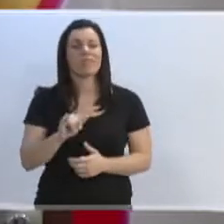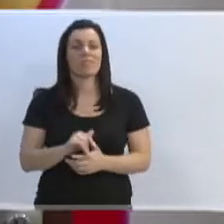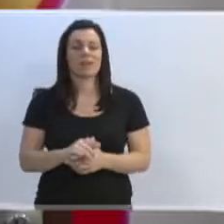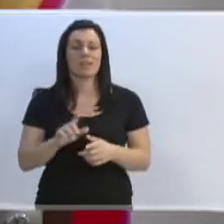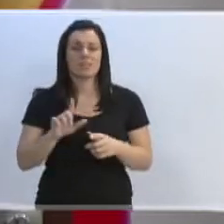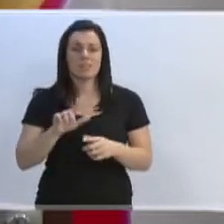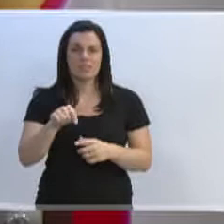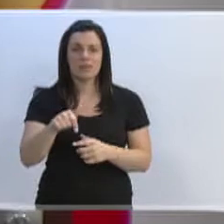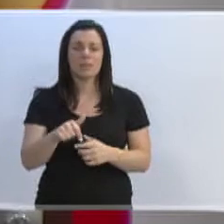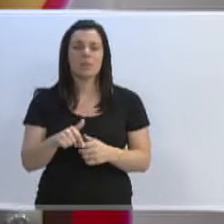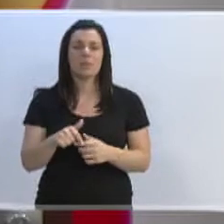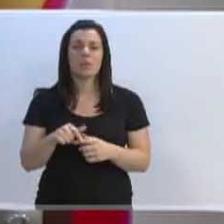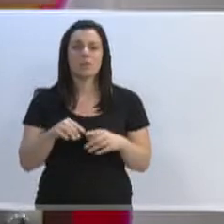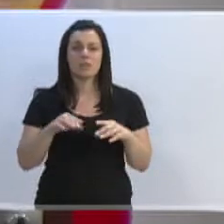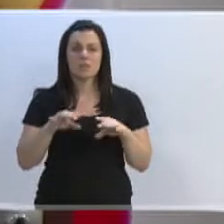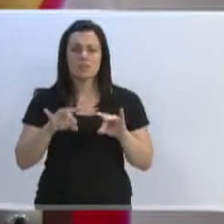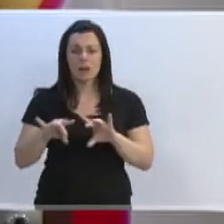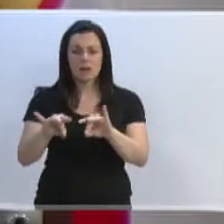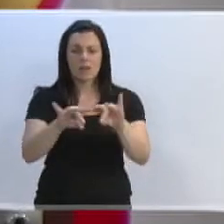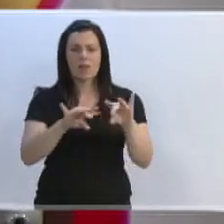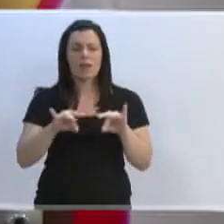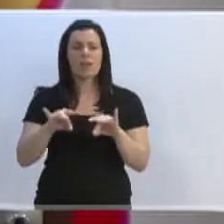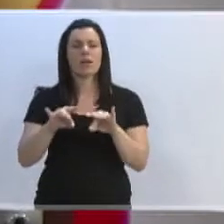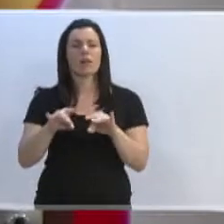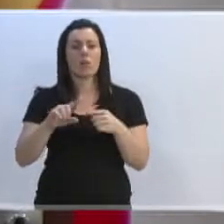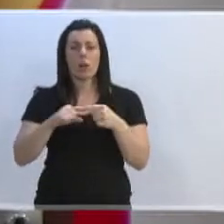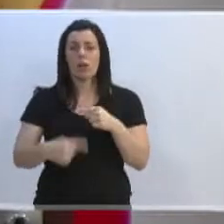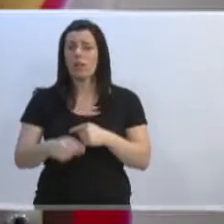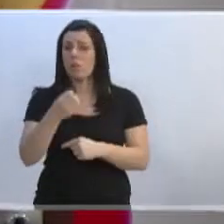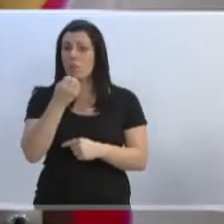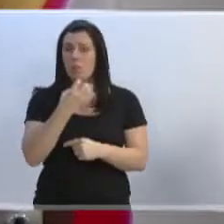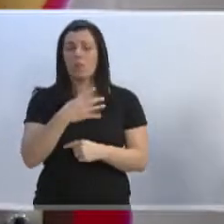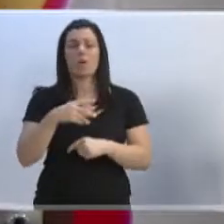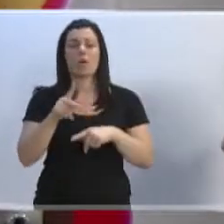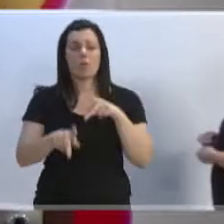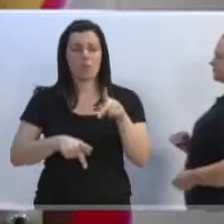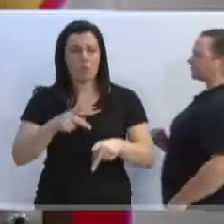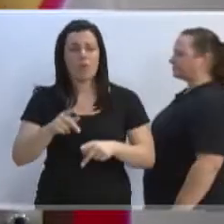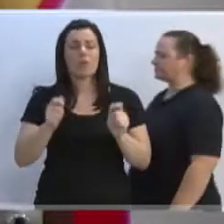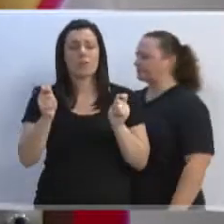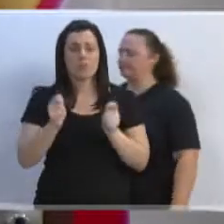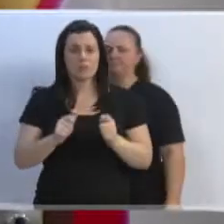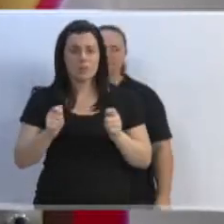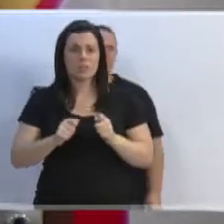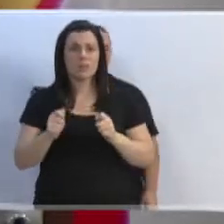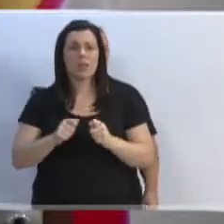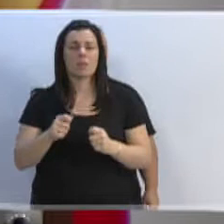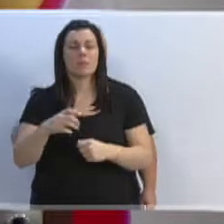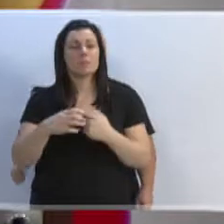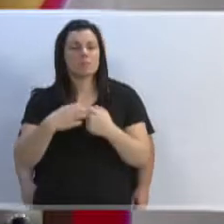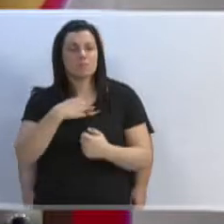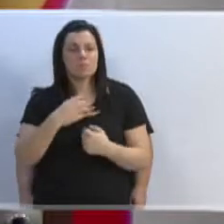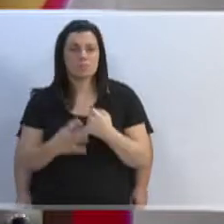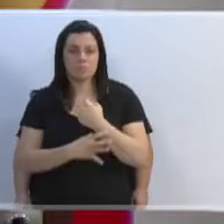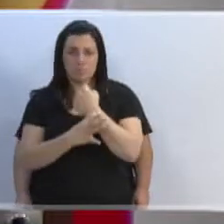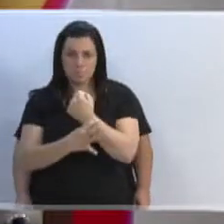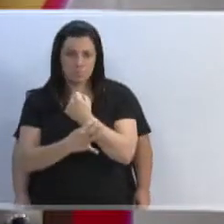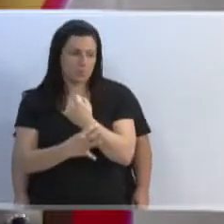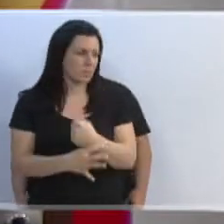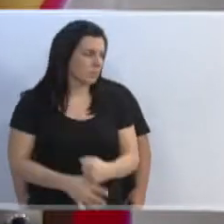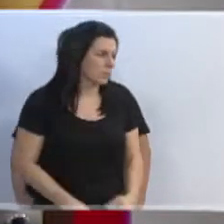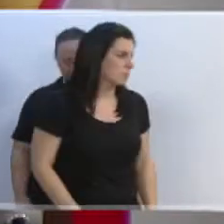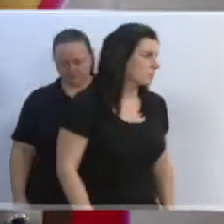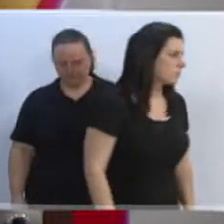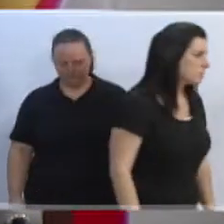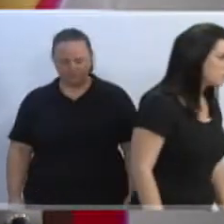problema do macadame, para que realmente tenha um macadame de qualidade, que a população possa se sentir segura e entrar em sua casa, sair e